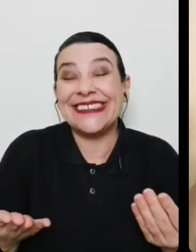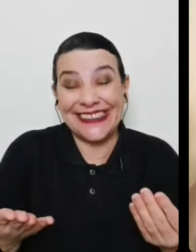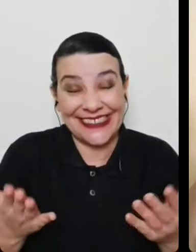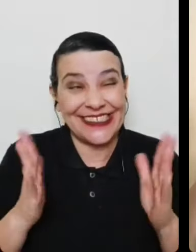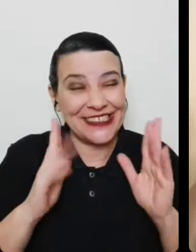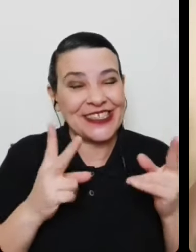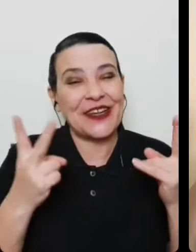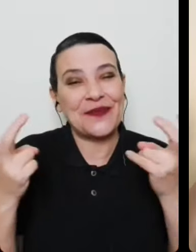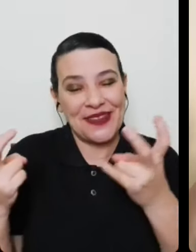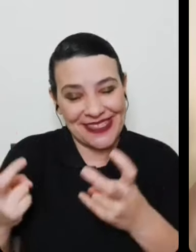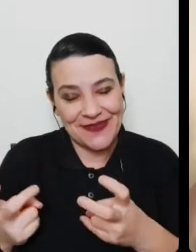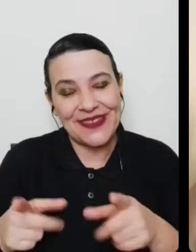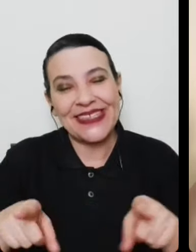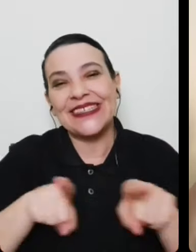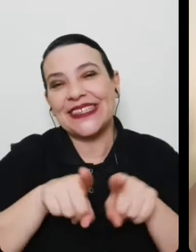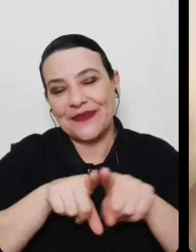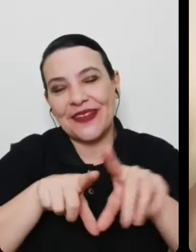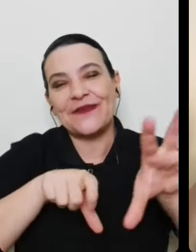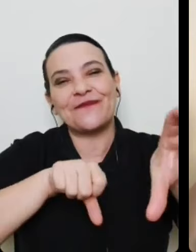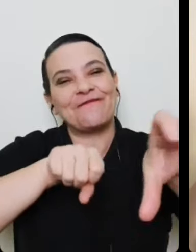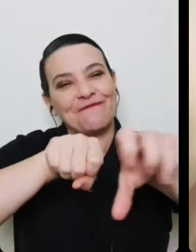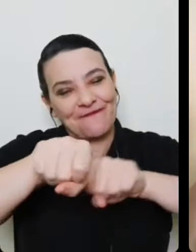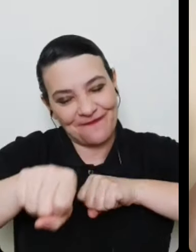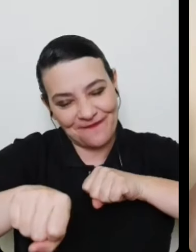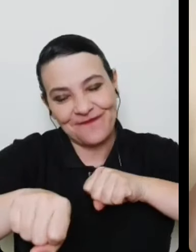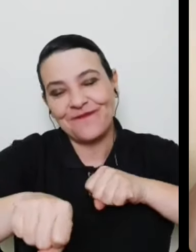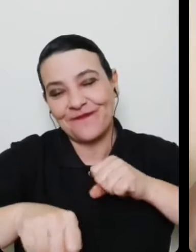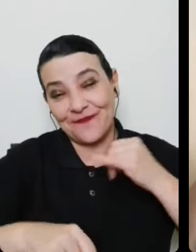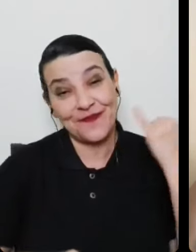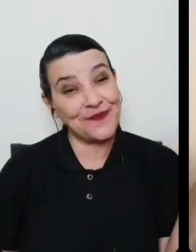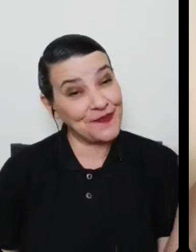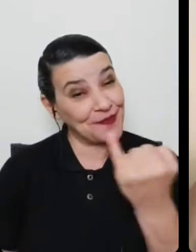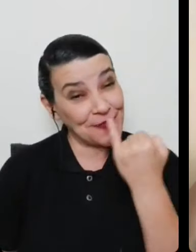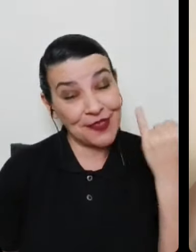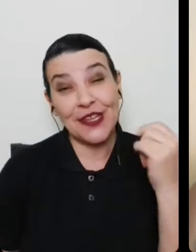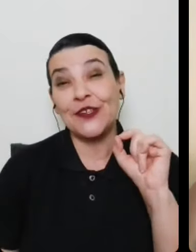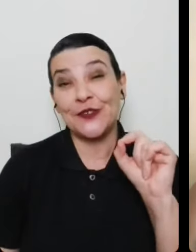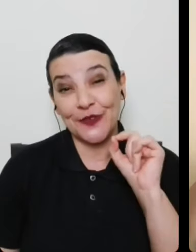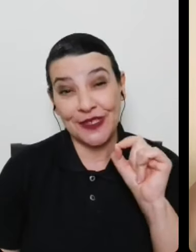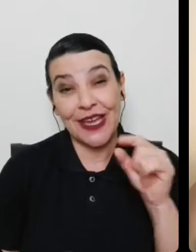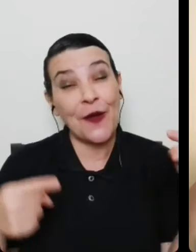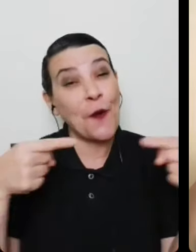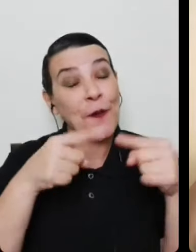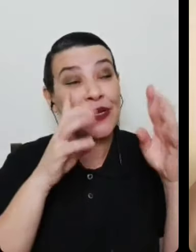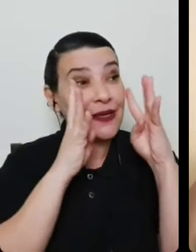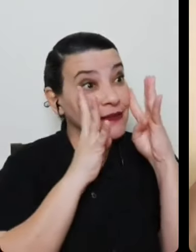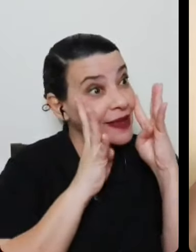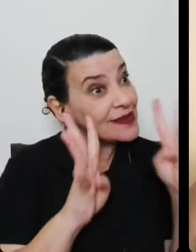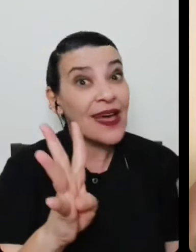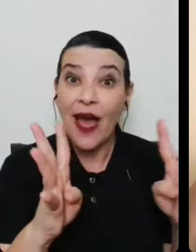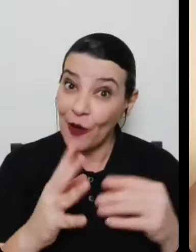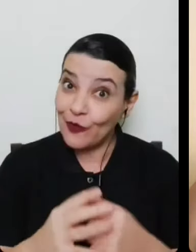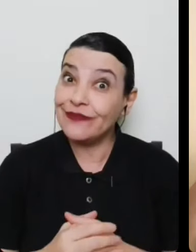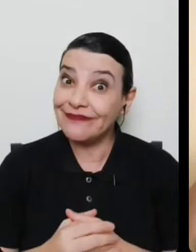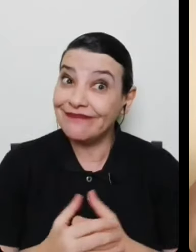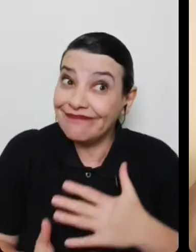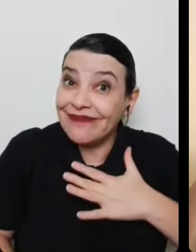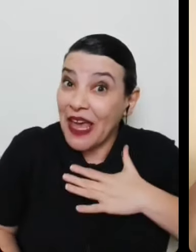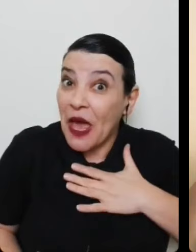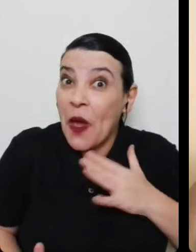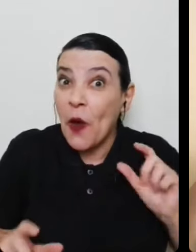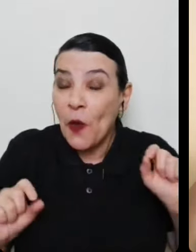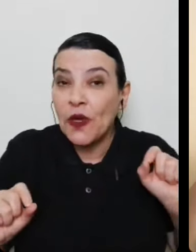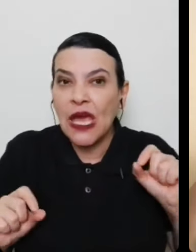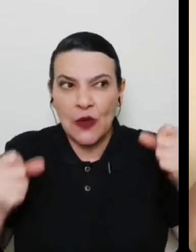nesse sentido, acho que a formação também é a formação da escuta, nesse sentido. Quer dizer, eu tenho assim, eu sei o que eu